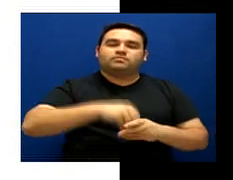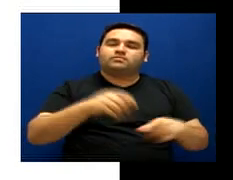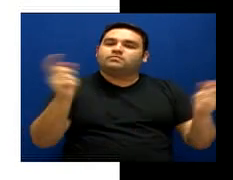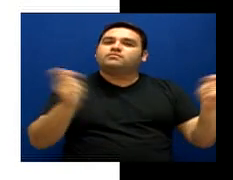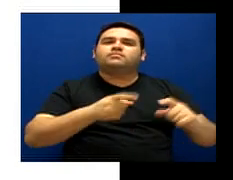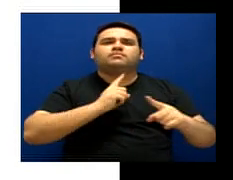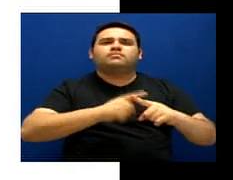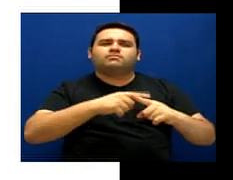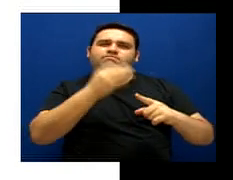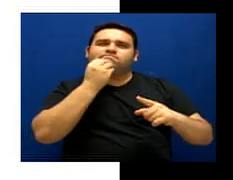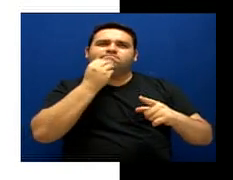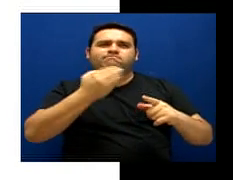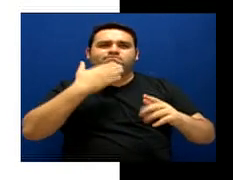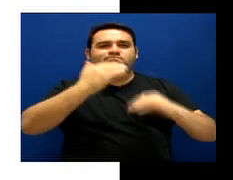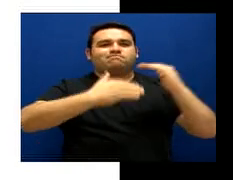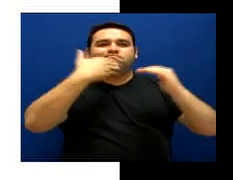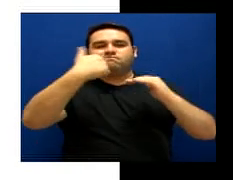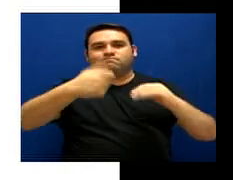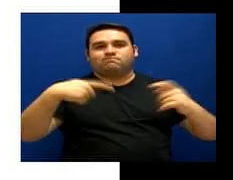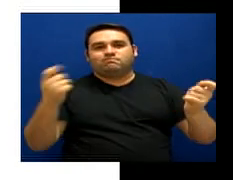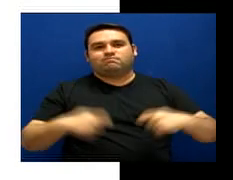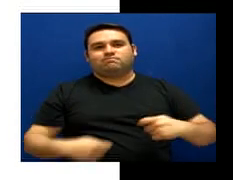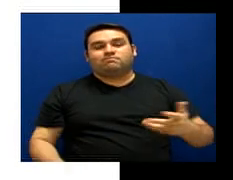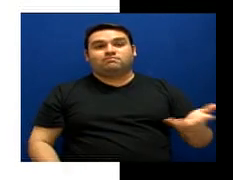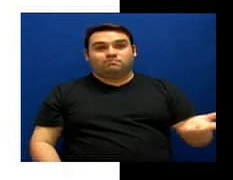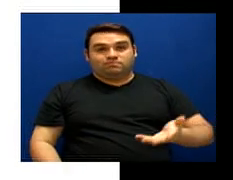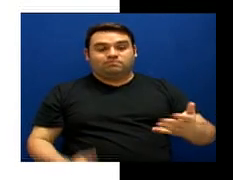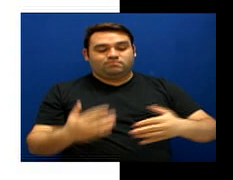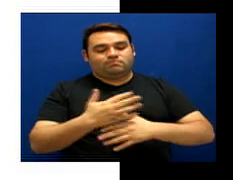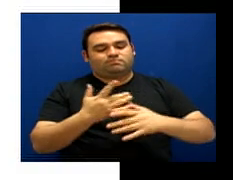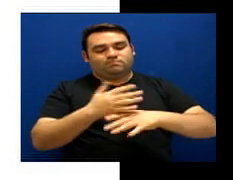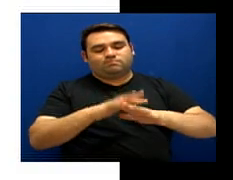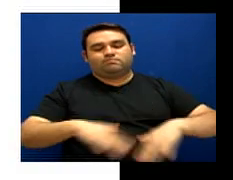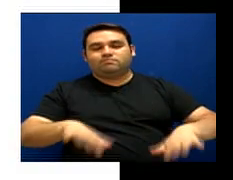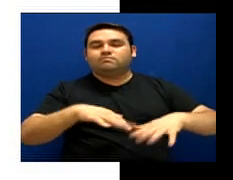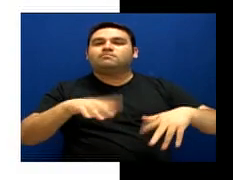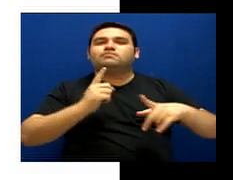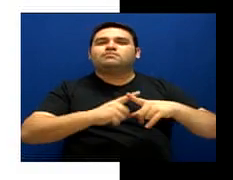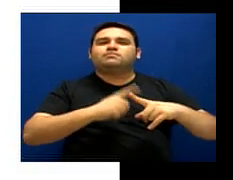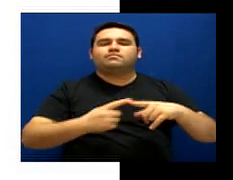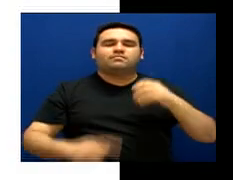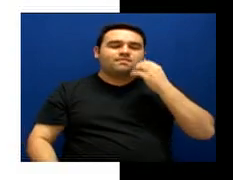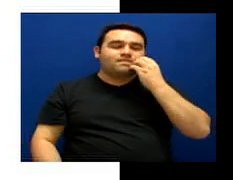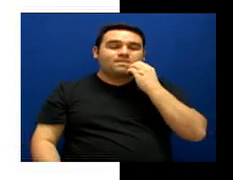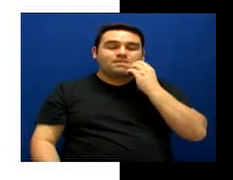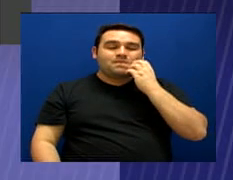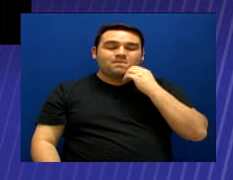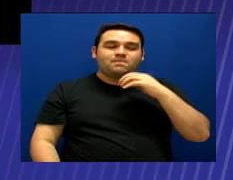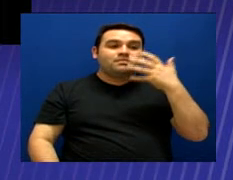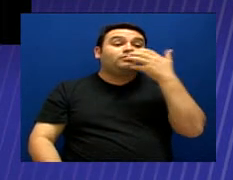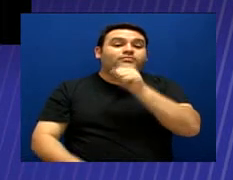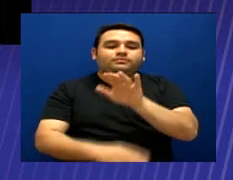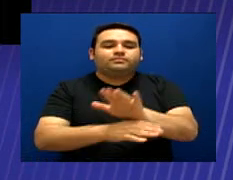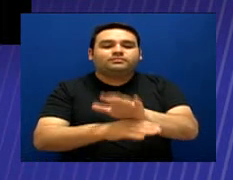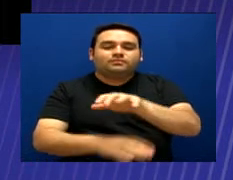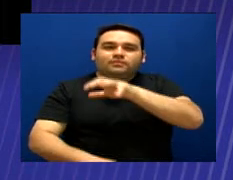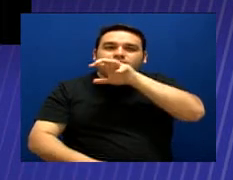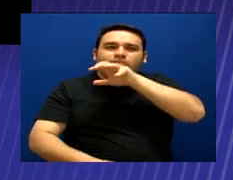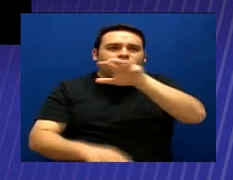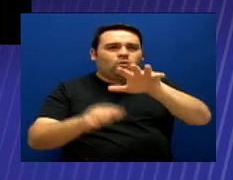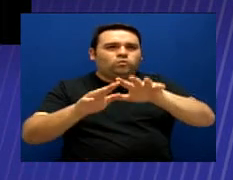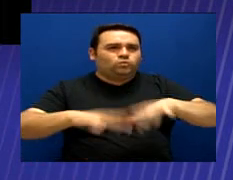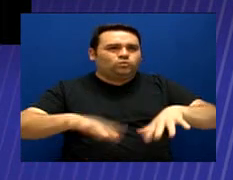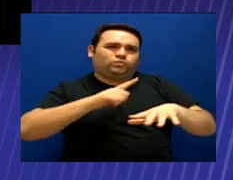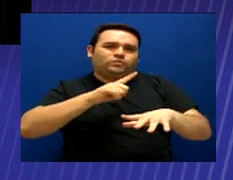para tentar melhorar a situação da nossa comunidade. Afinal de contas, resgatar animal, acho que todo mundo